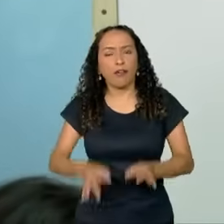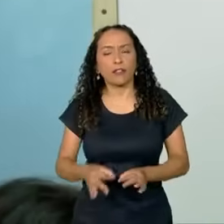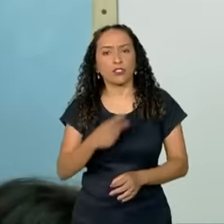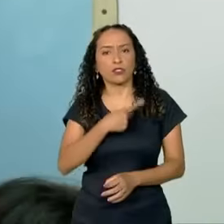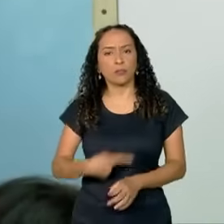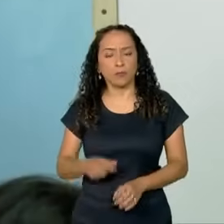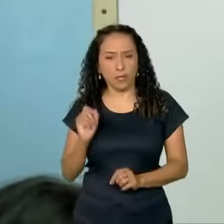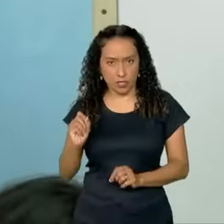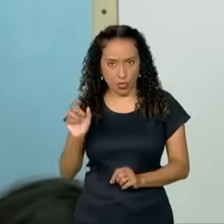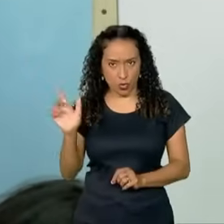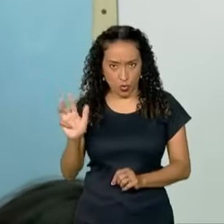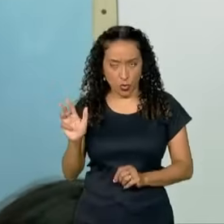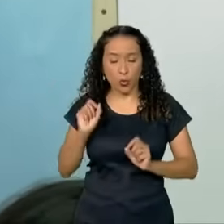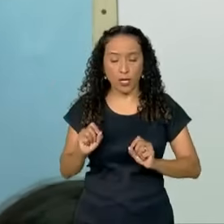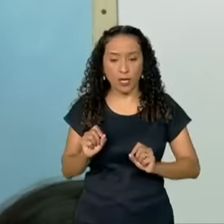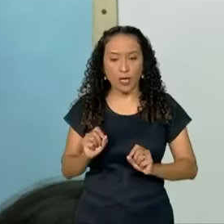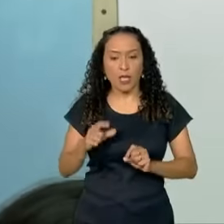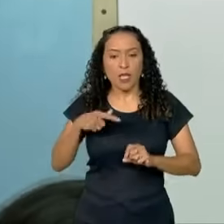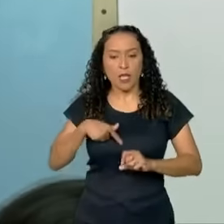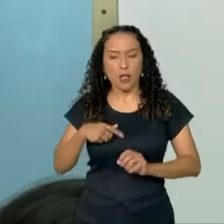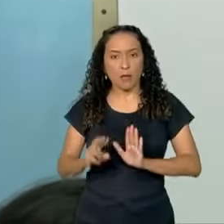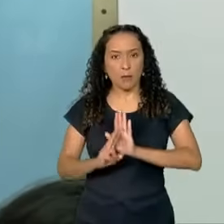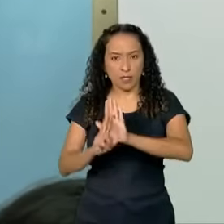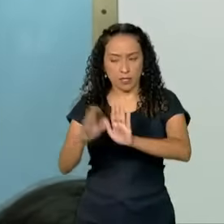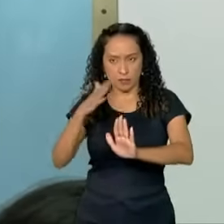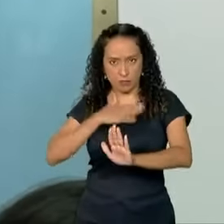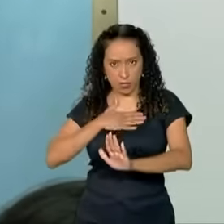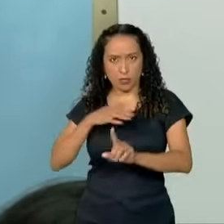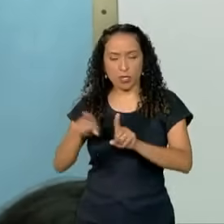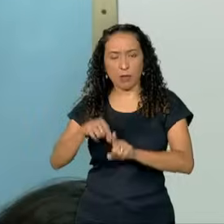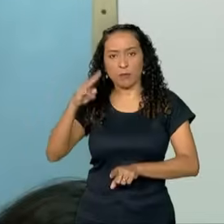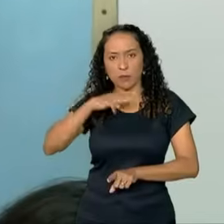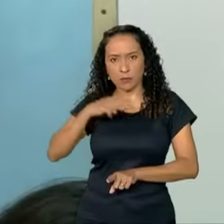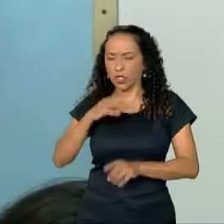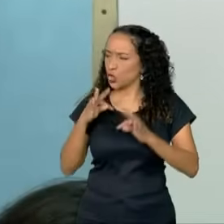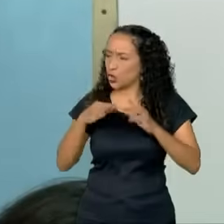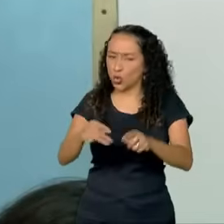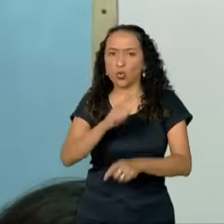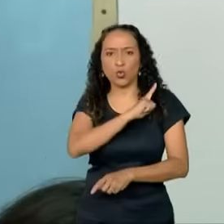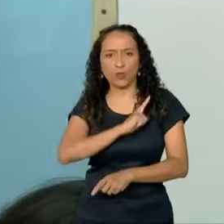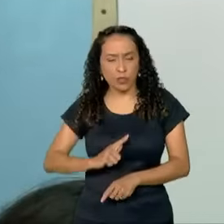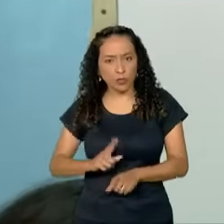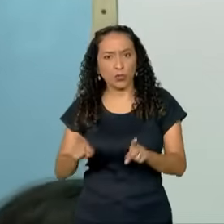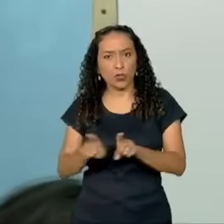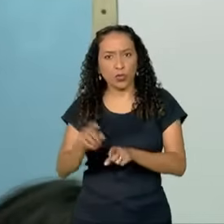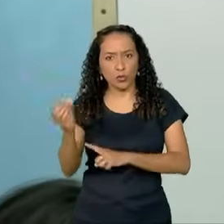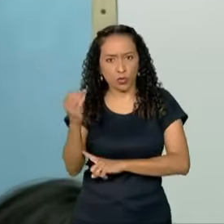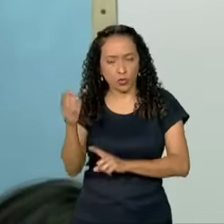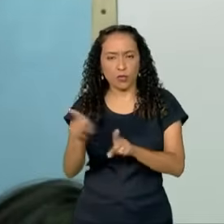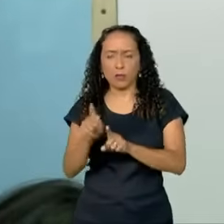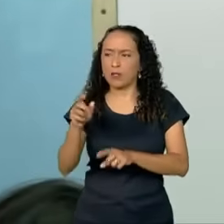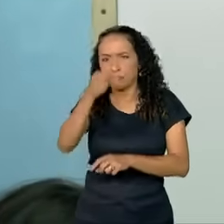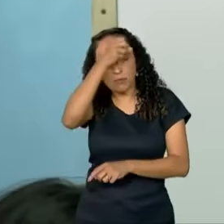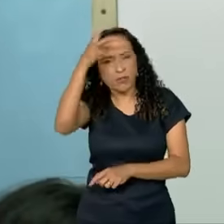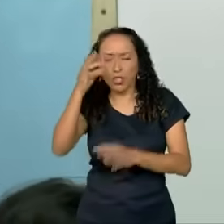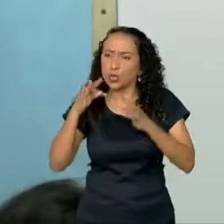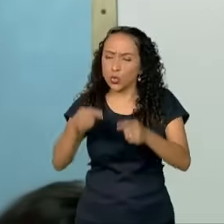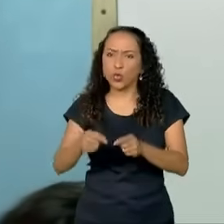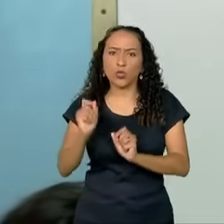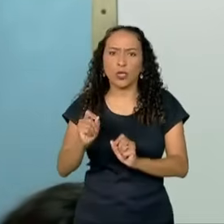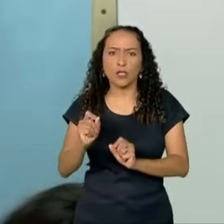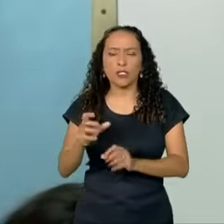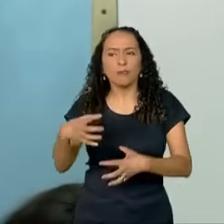presidente, aqui falo em meu nome, falo em nome do Pimenta, falo em nome do governador Eduardo, falo em nome dos prefeitos, que